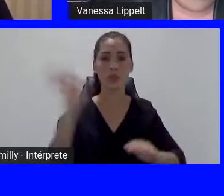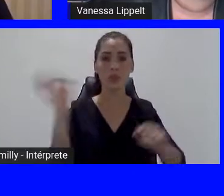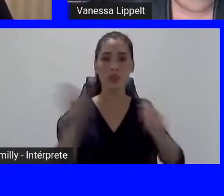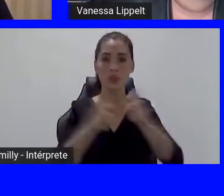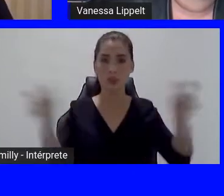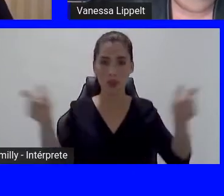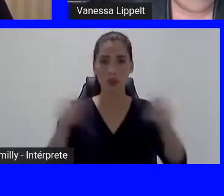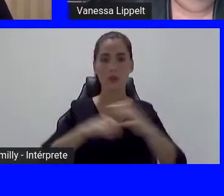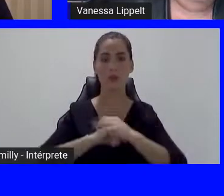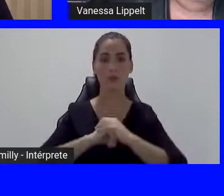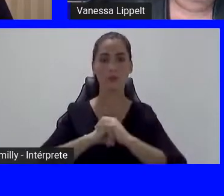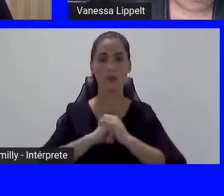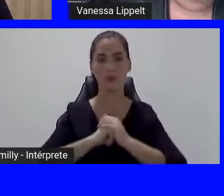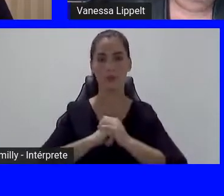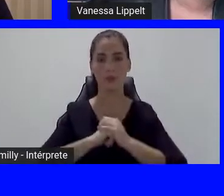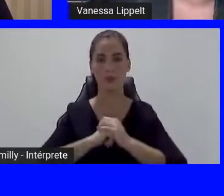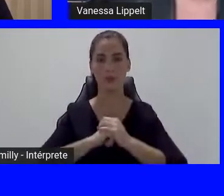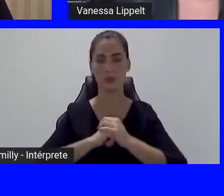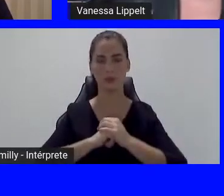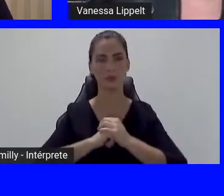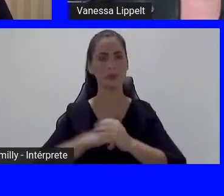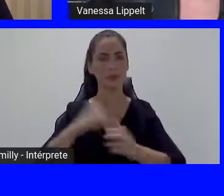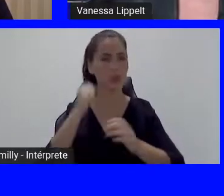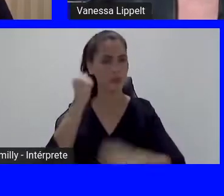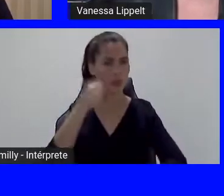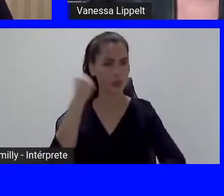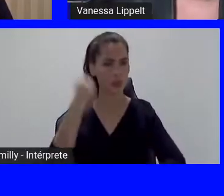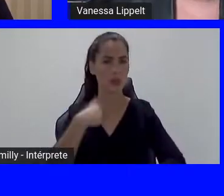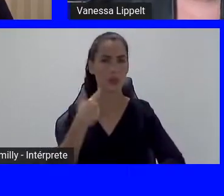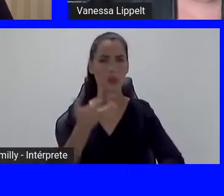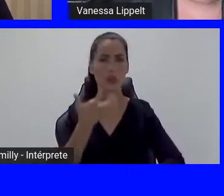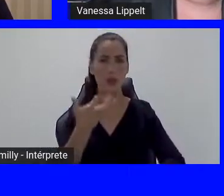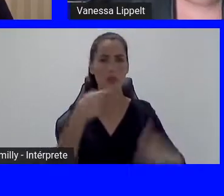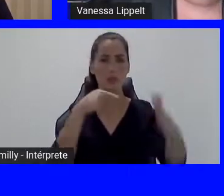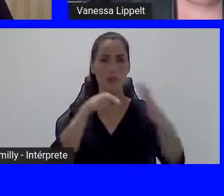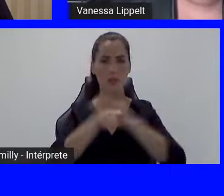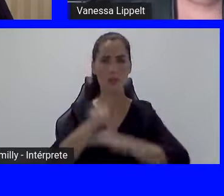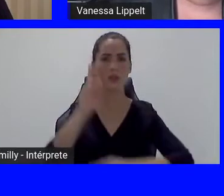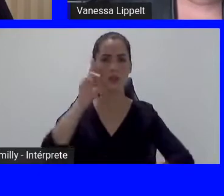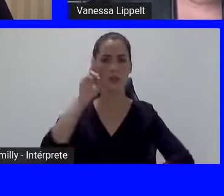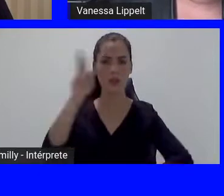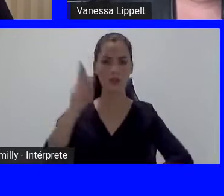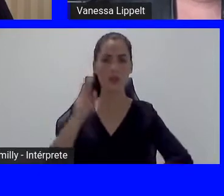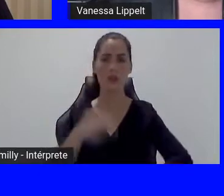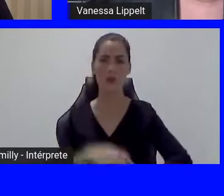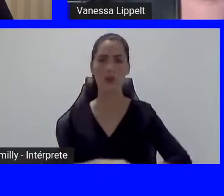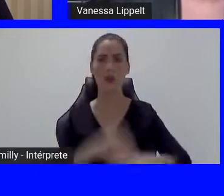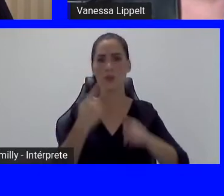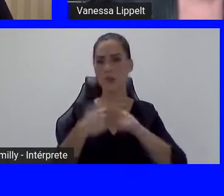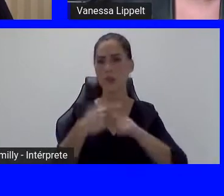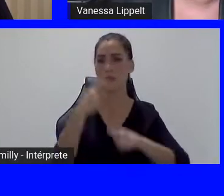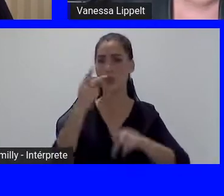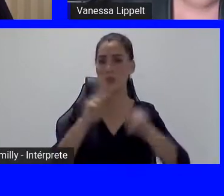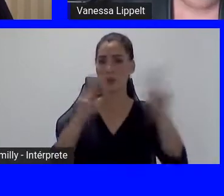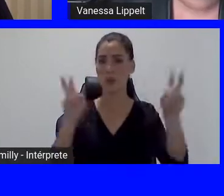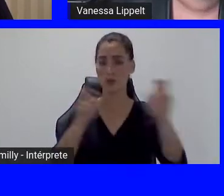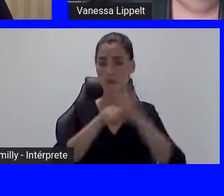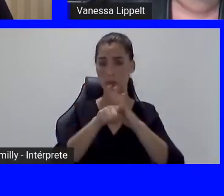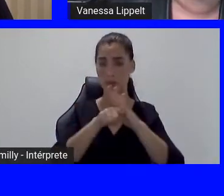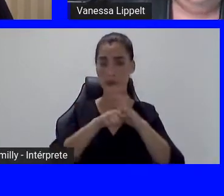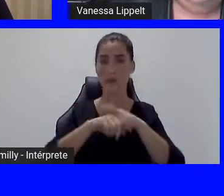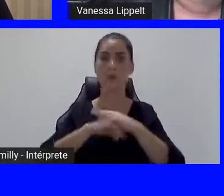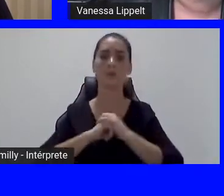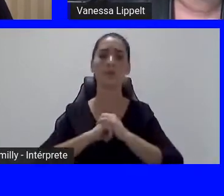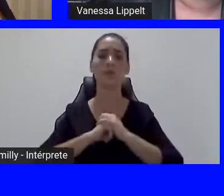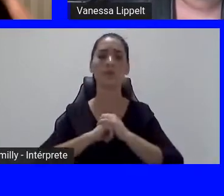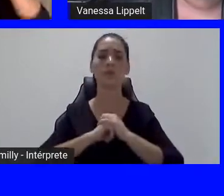Centro Democrático. Senadora, eu gostaria de fazer uma pergunta para a senhora, que a senhora falou em pesquisa. A senhora faz parte do grupo chamado